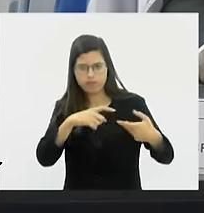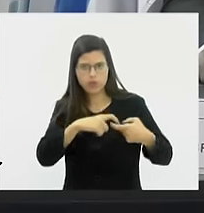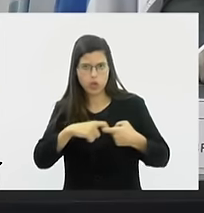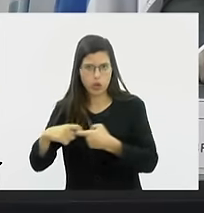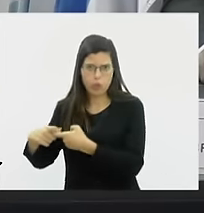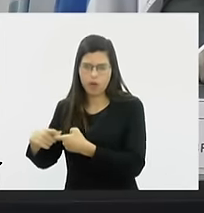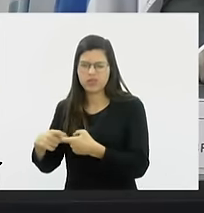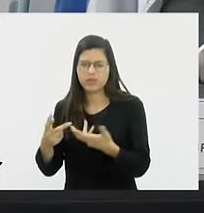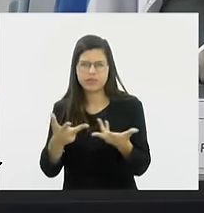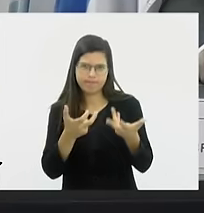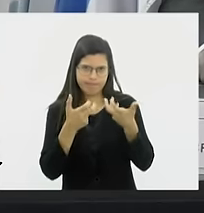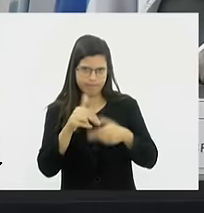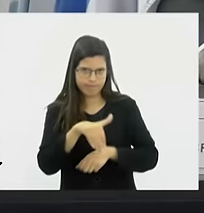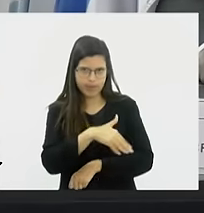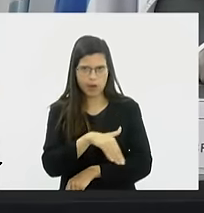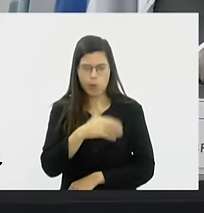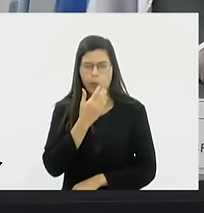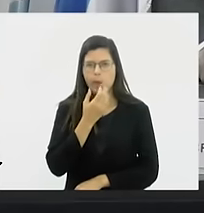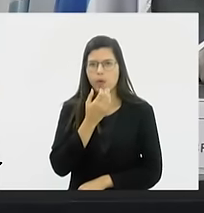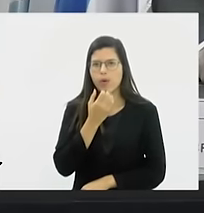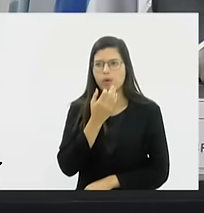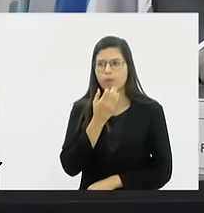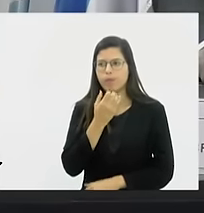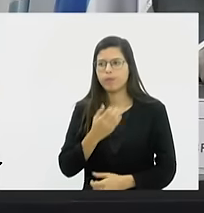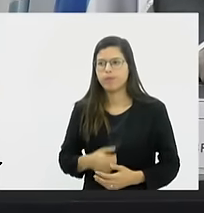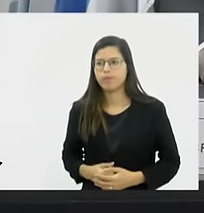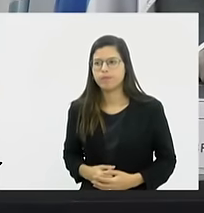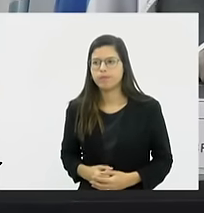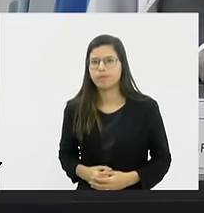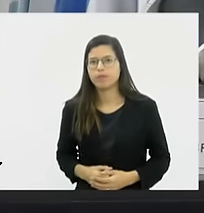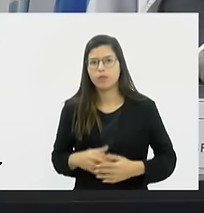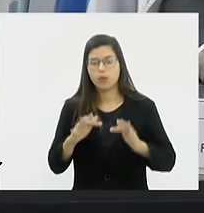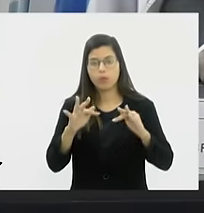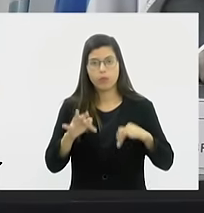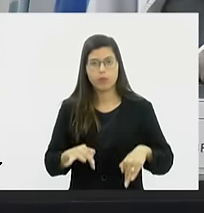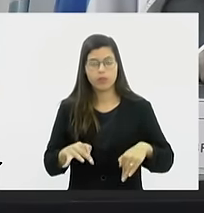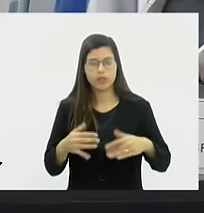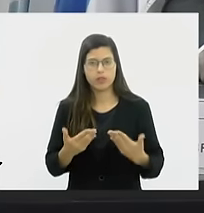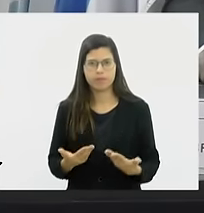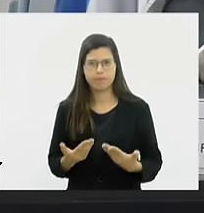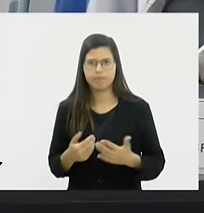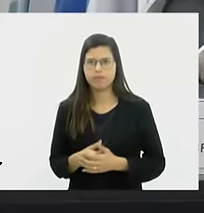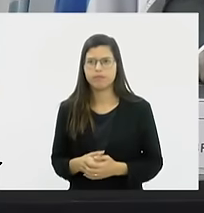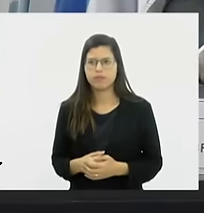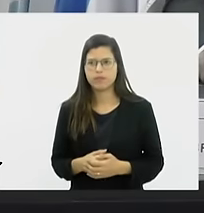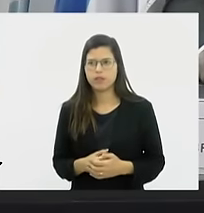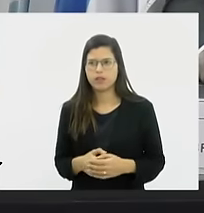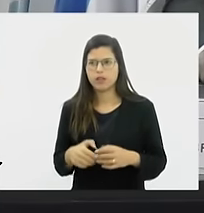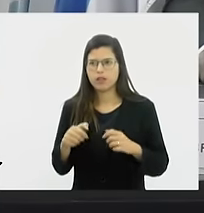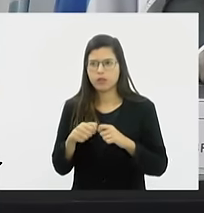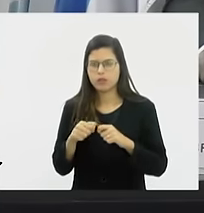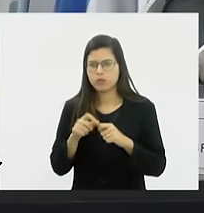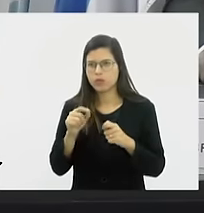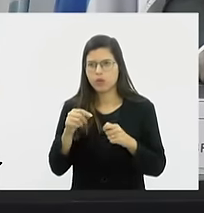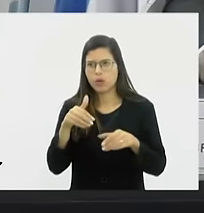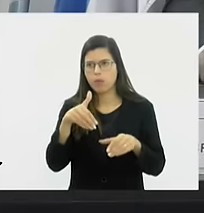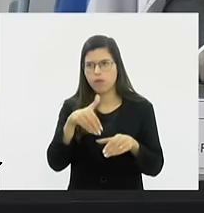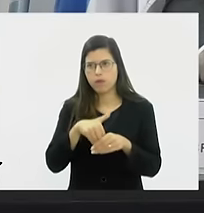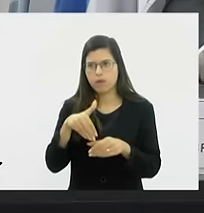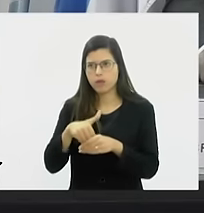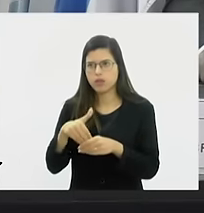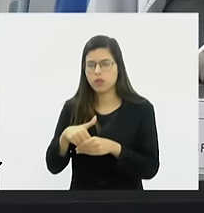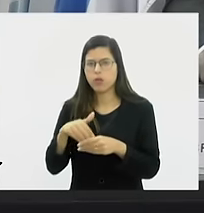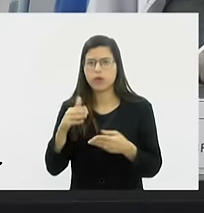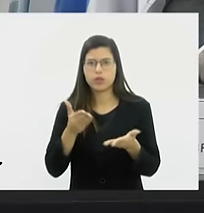nas ruas. Por fim, faço aqui uma deliberação para que a gente